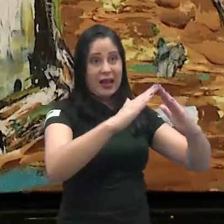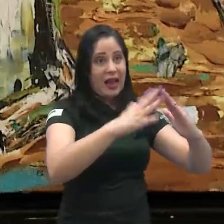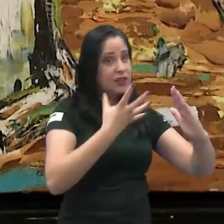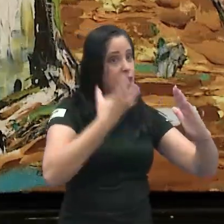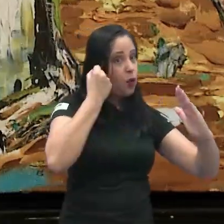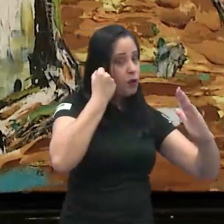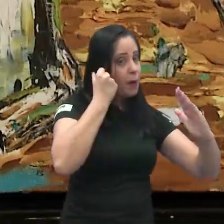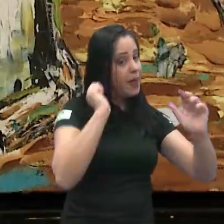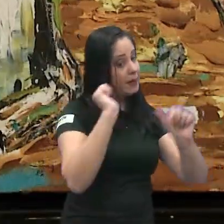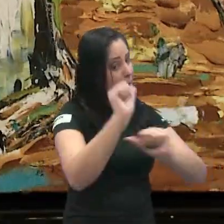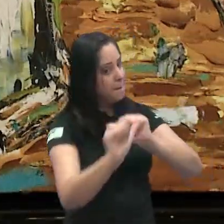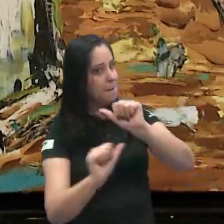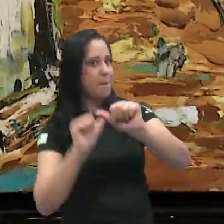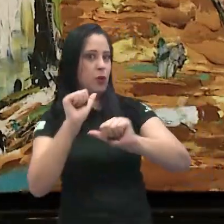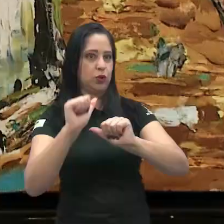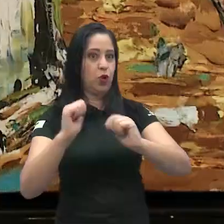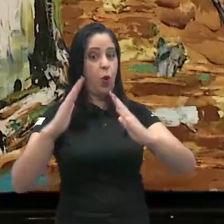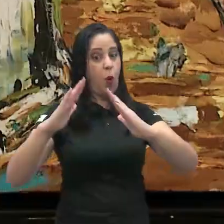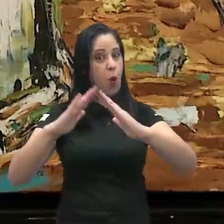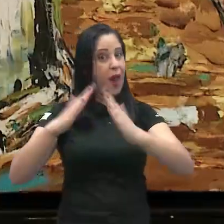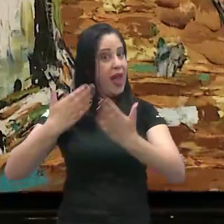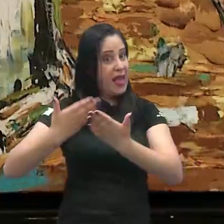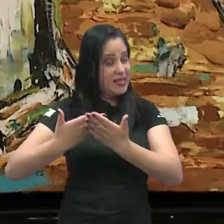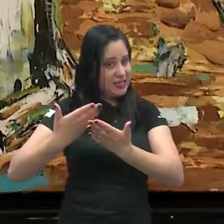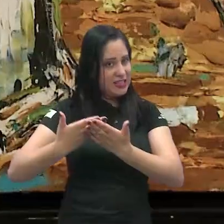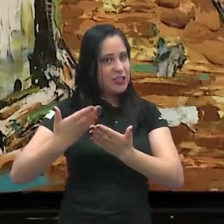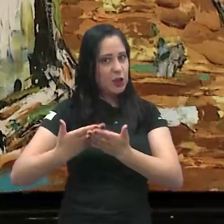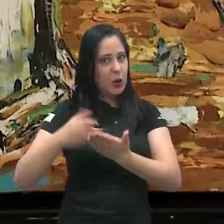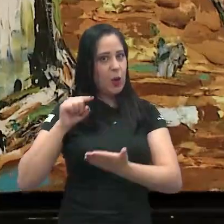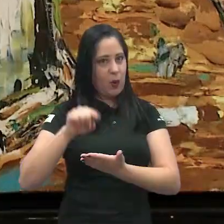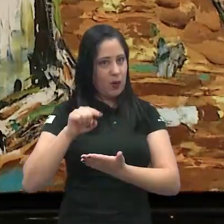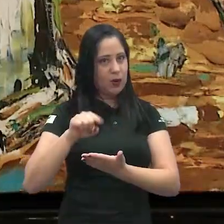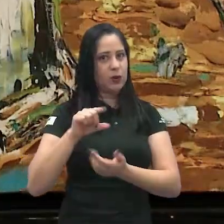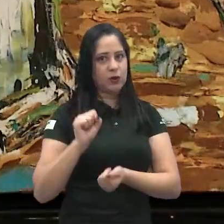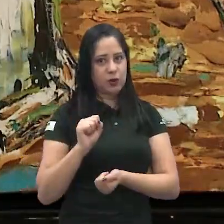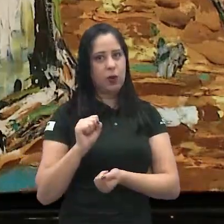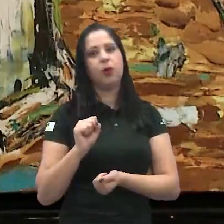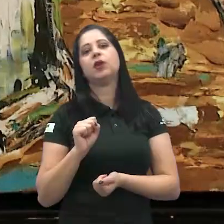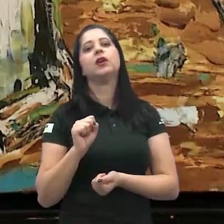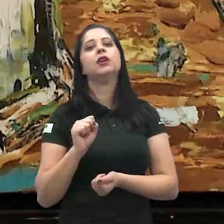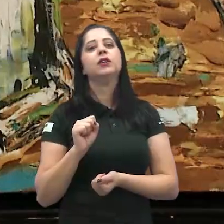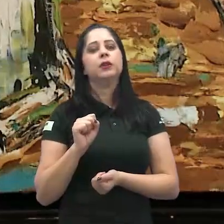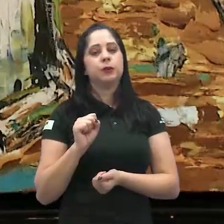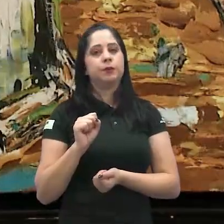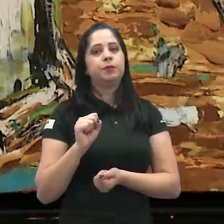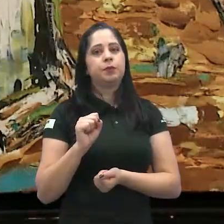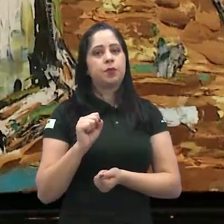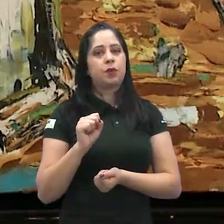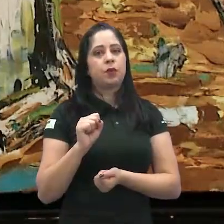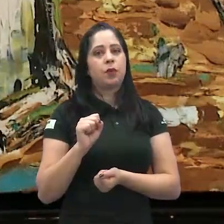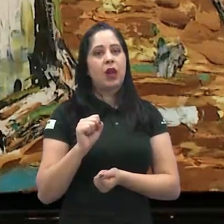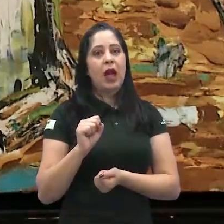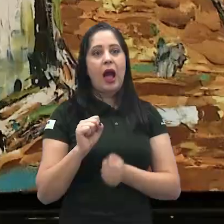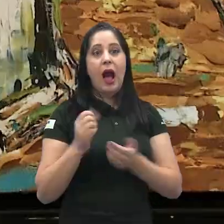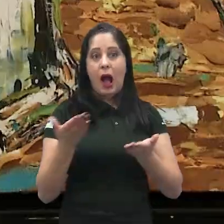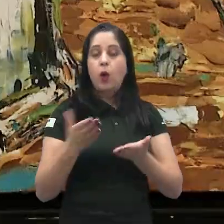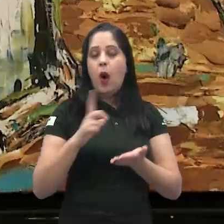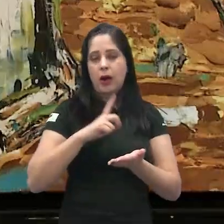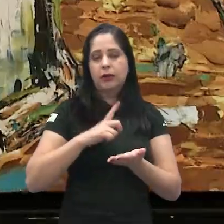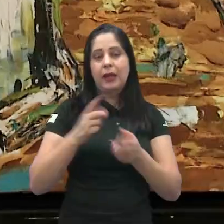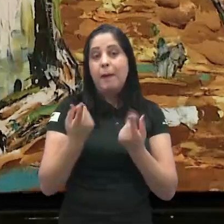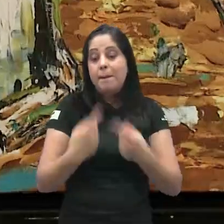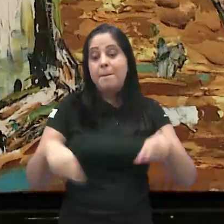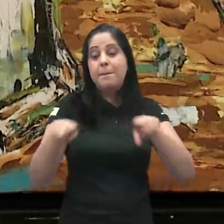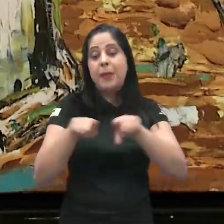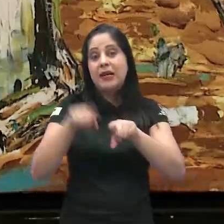um semi-internato, posteriormente com uma colaboração contratual com a prefeitura,